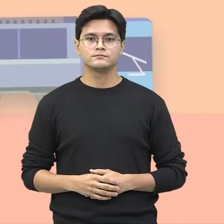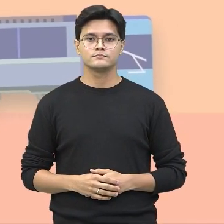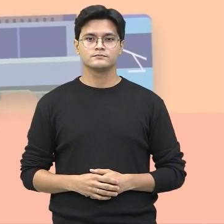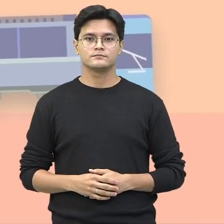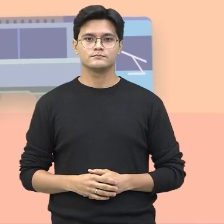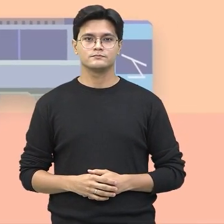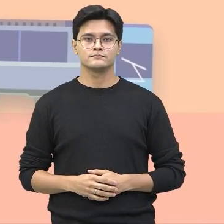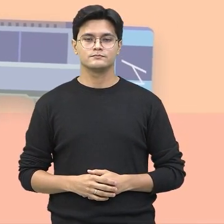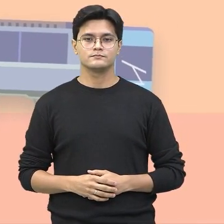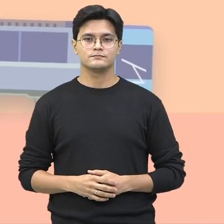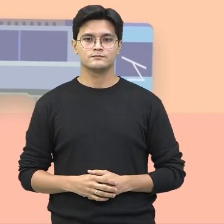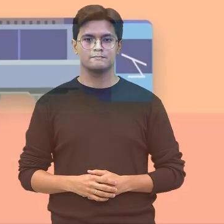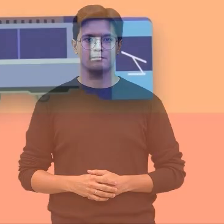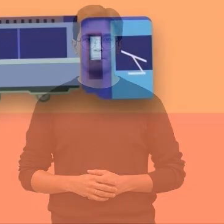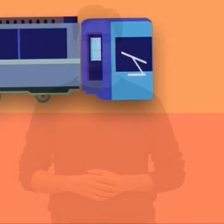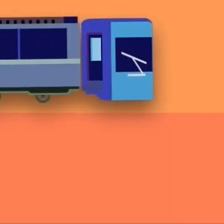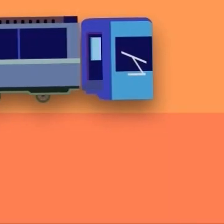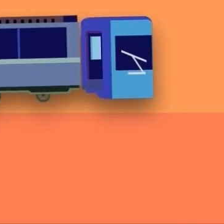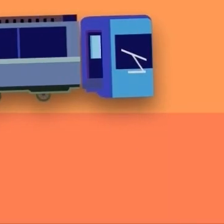C